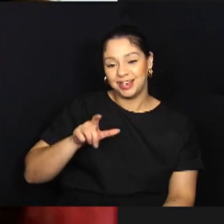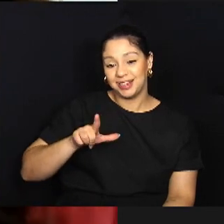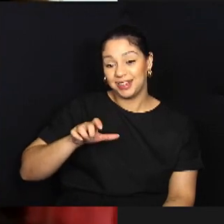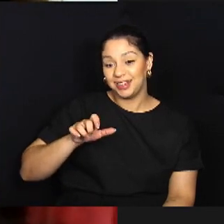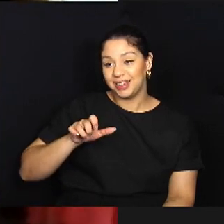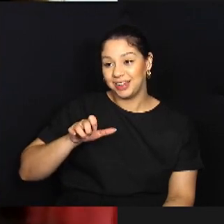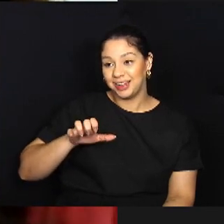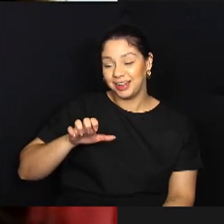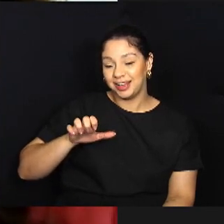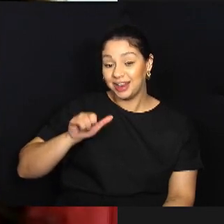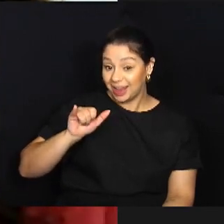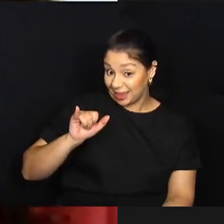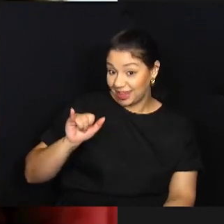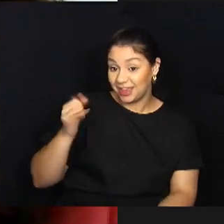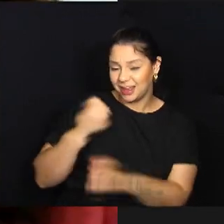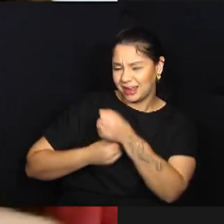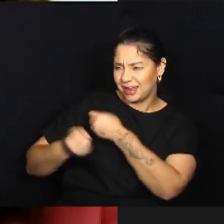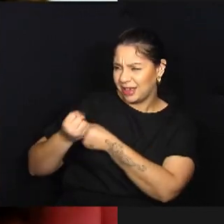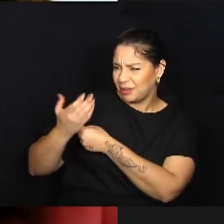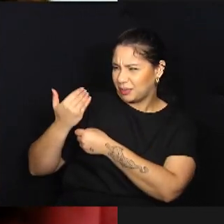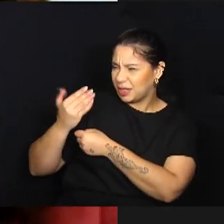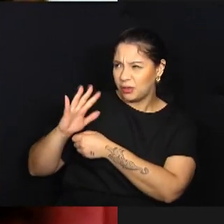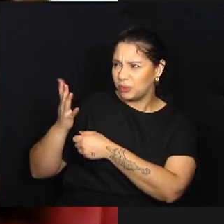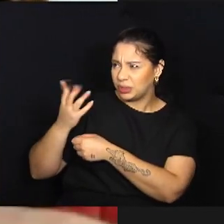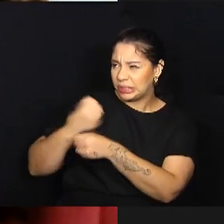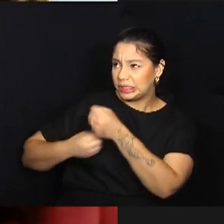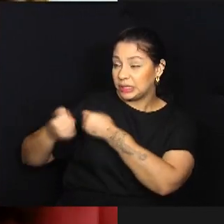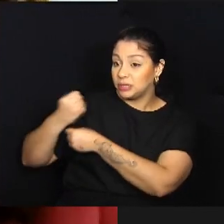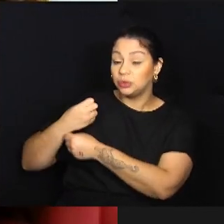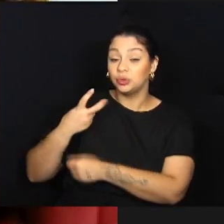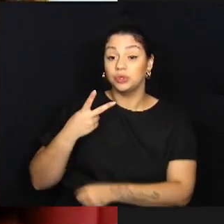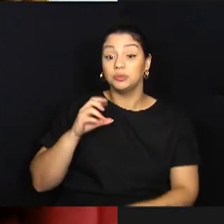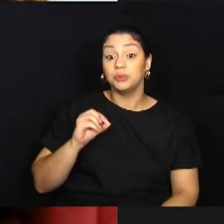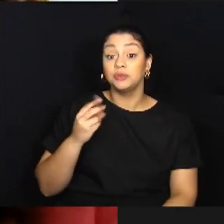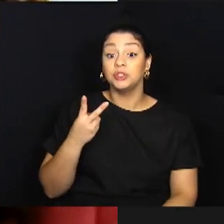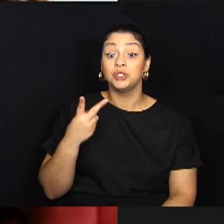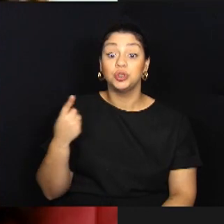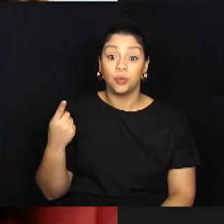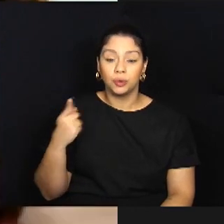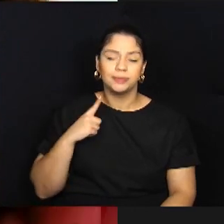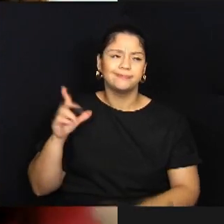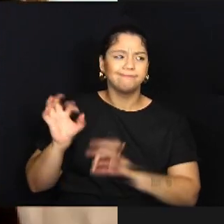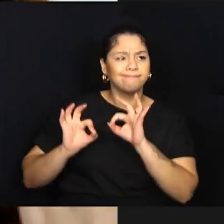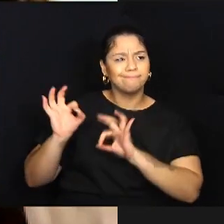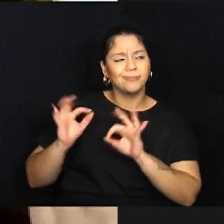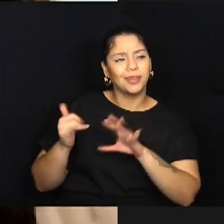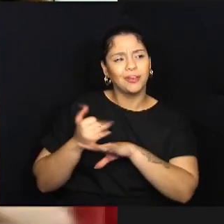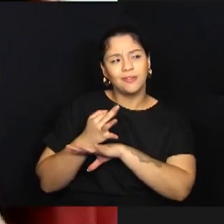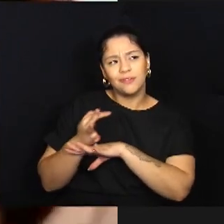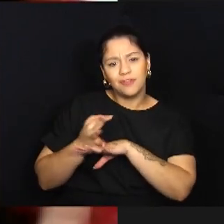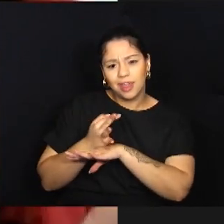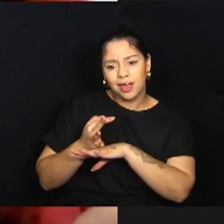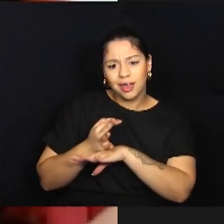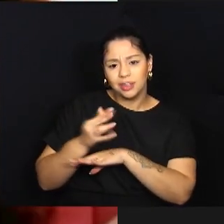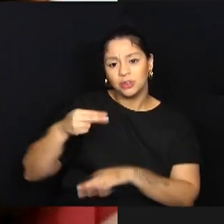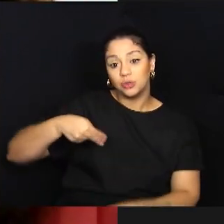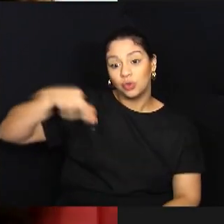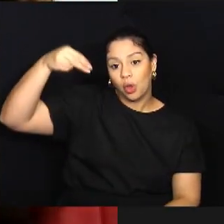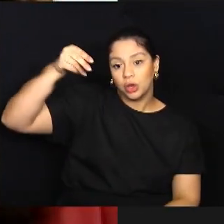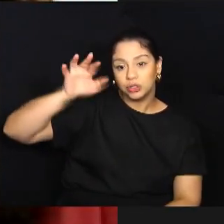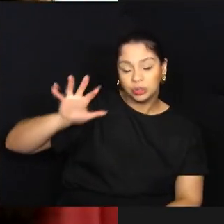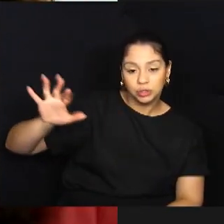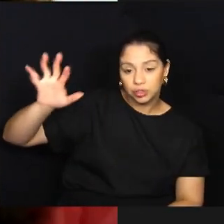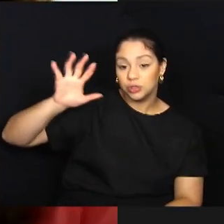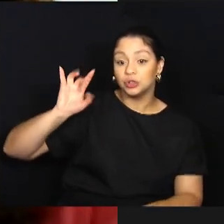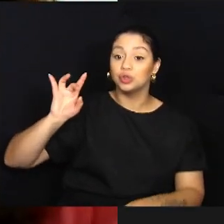ano passado, em 2021, no final de 2021, programando umas férias, uns dias no norte do país,